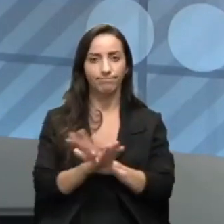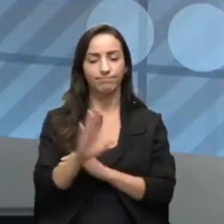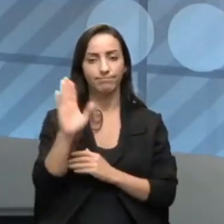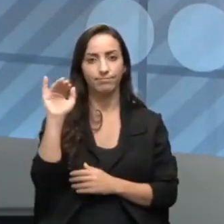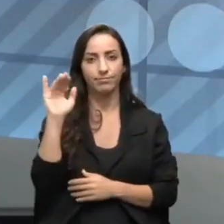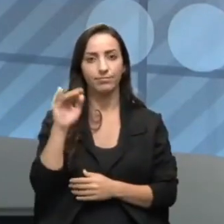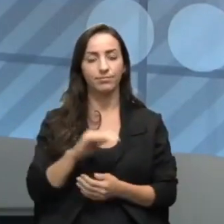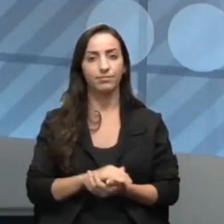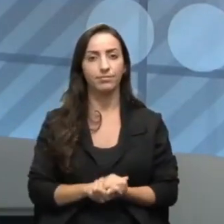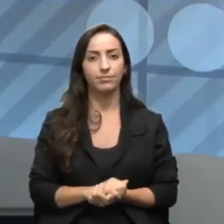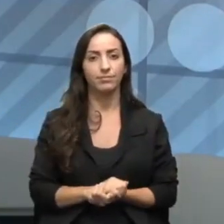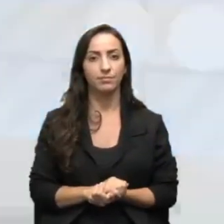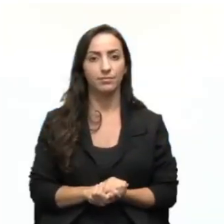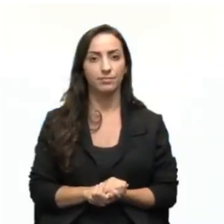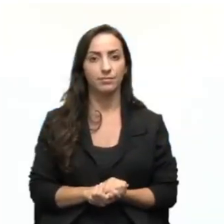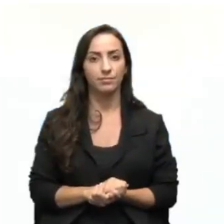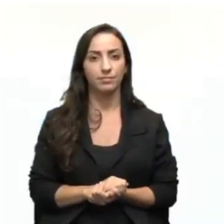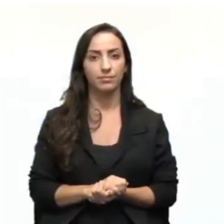a próxima!